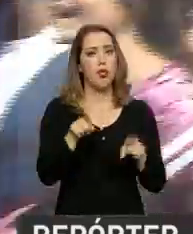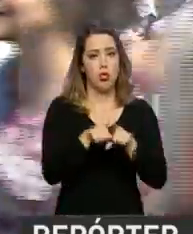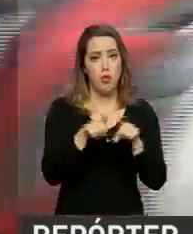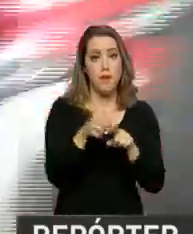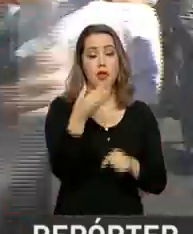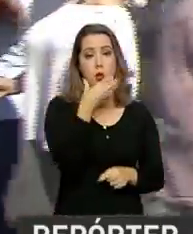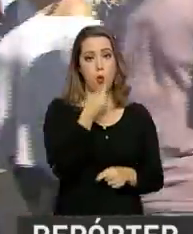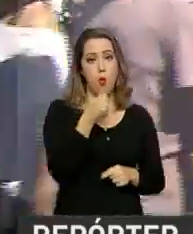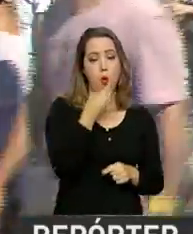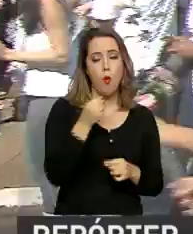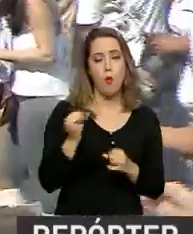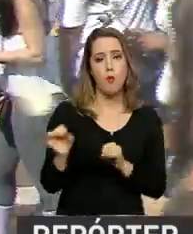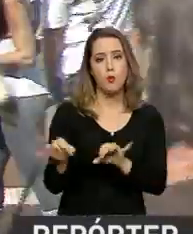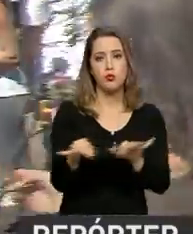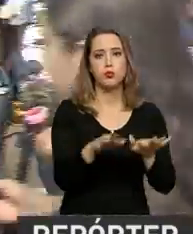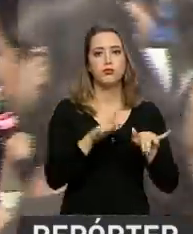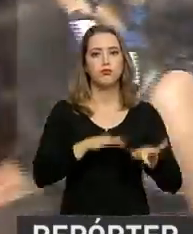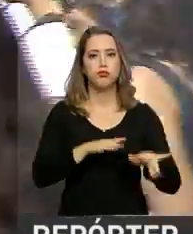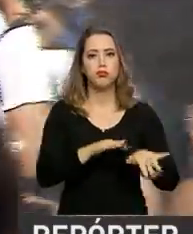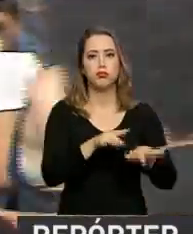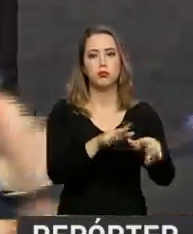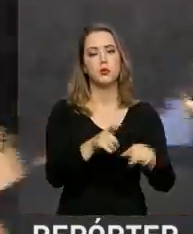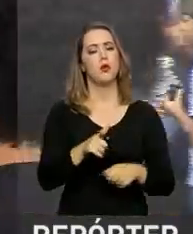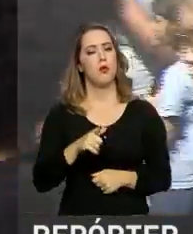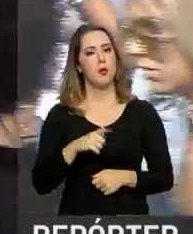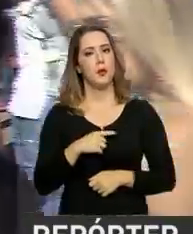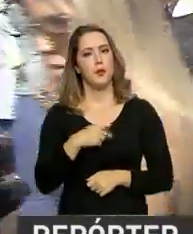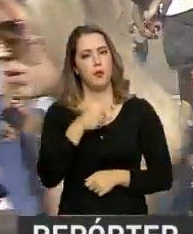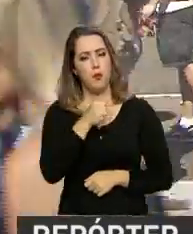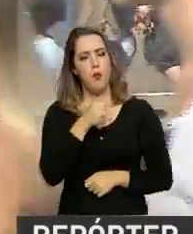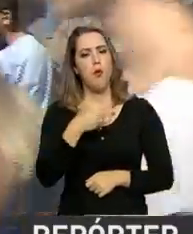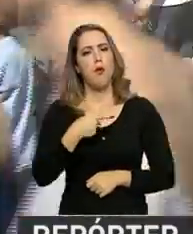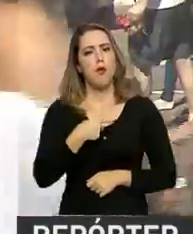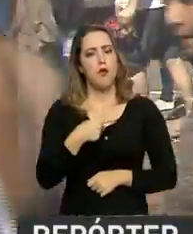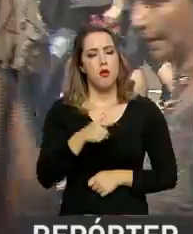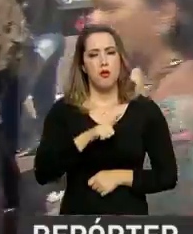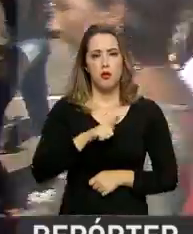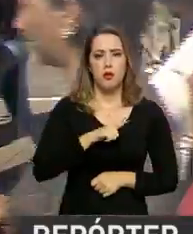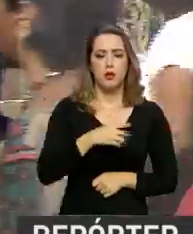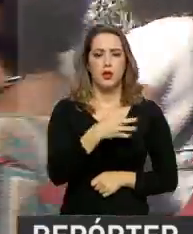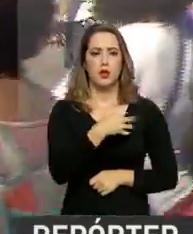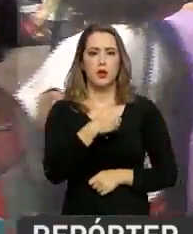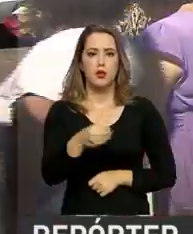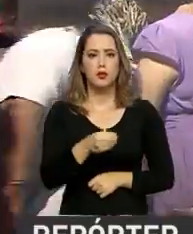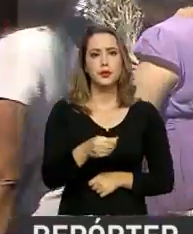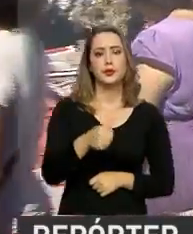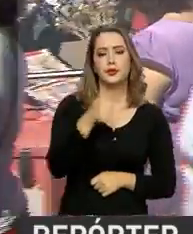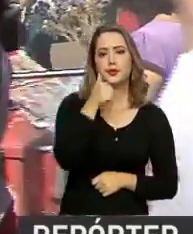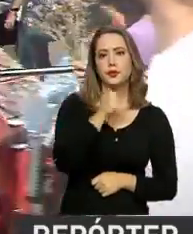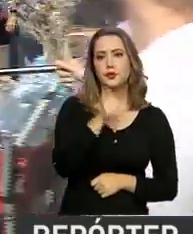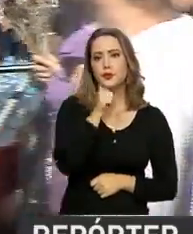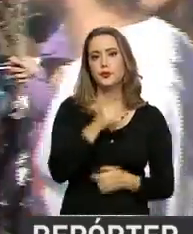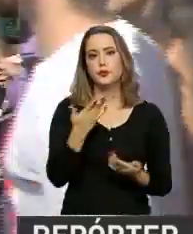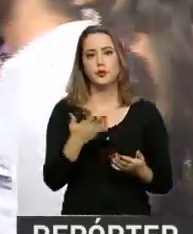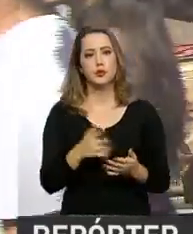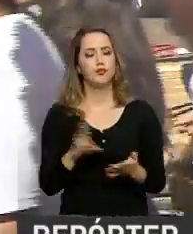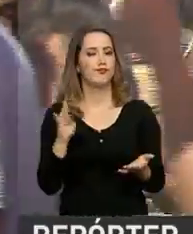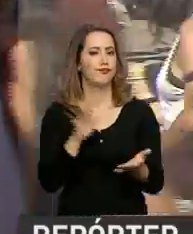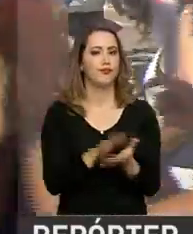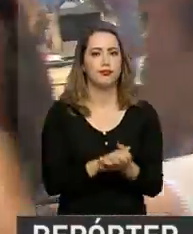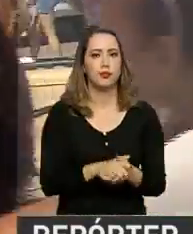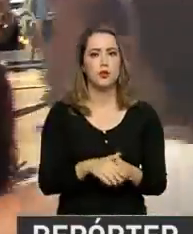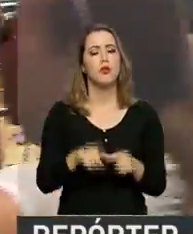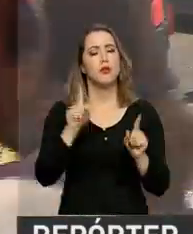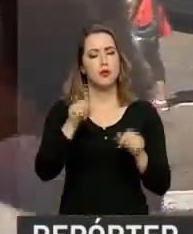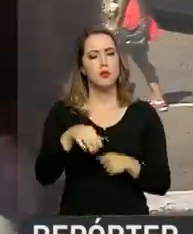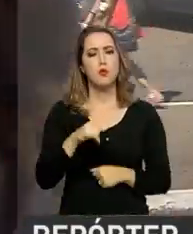Explanada dos Ministérios tenho filha tenho mãe tenho esposa tenho irmã tenho sobrinha né e é importante que o